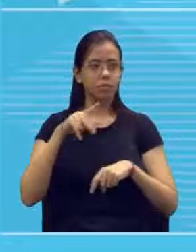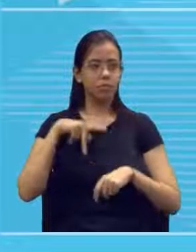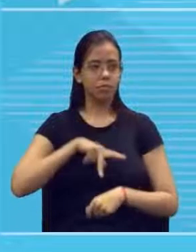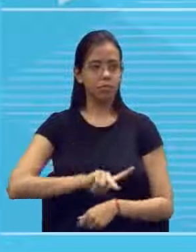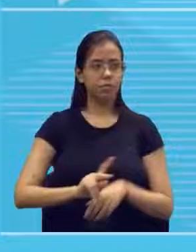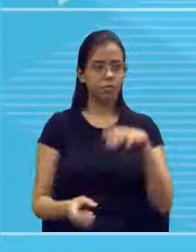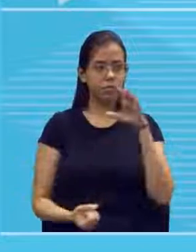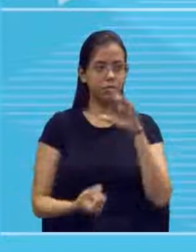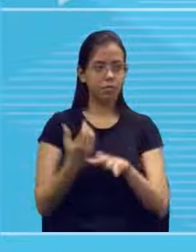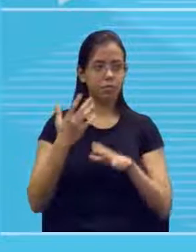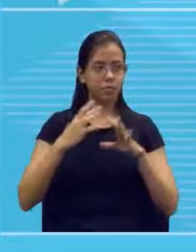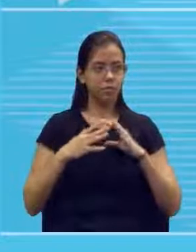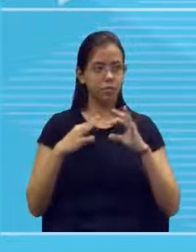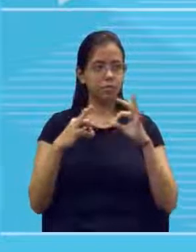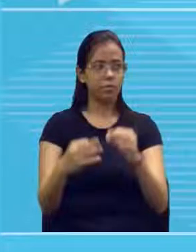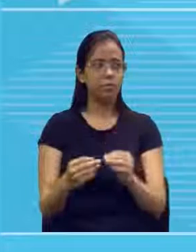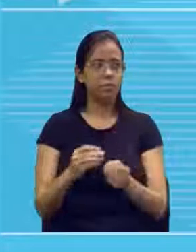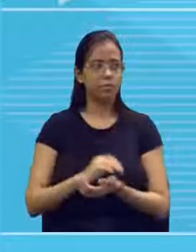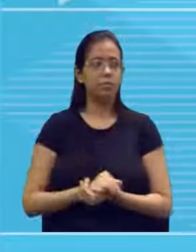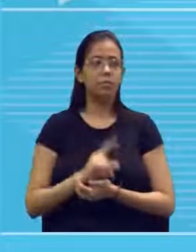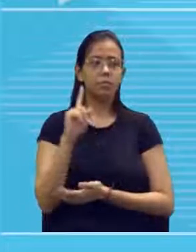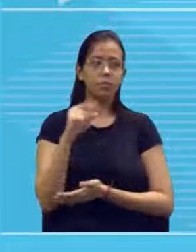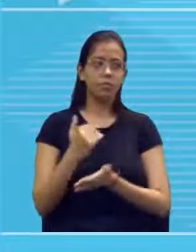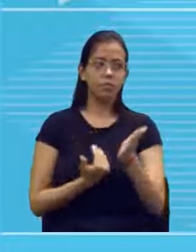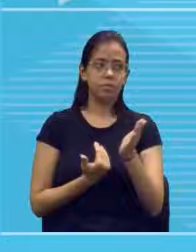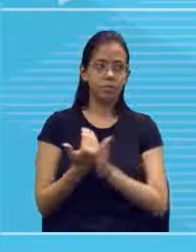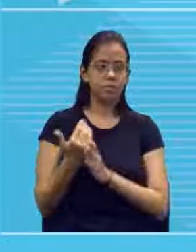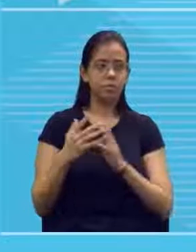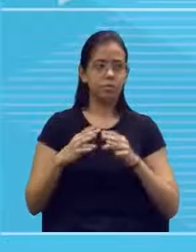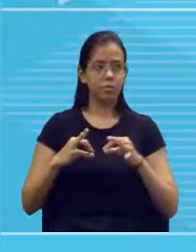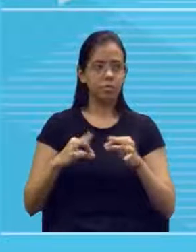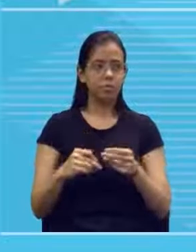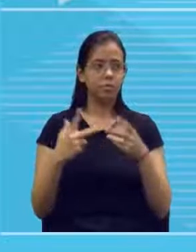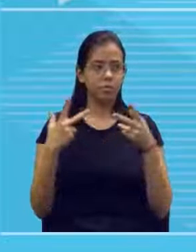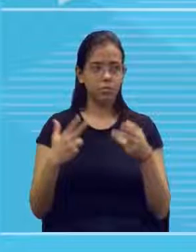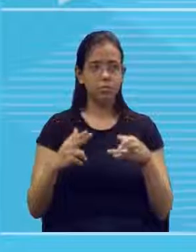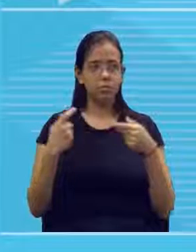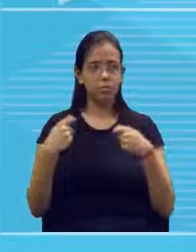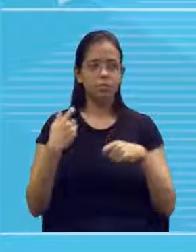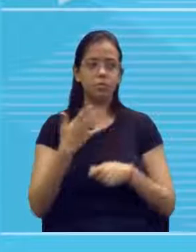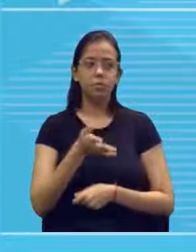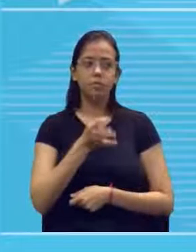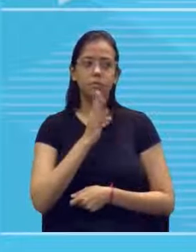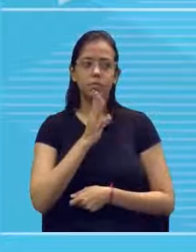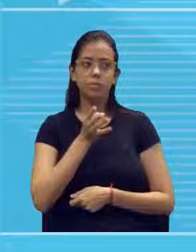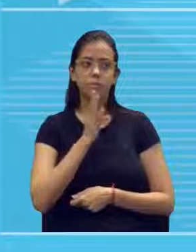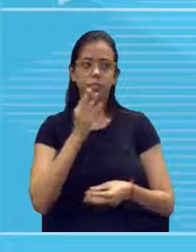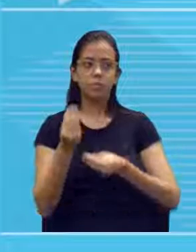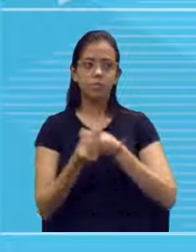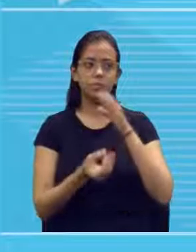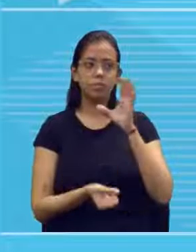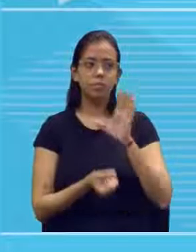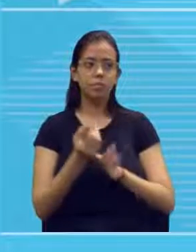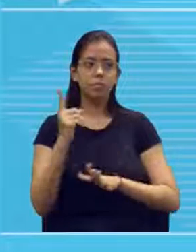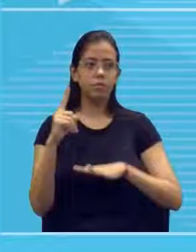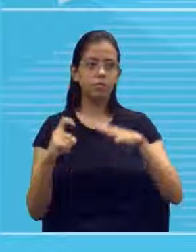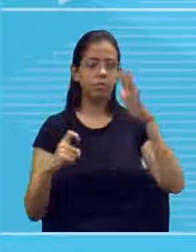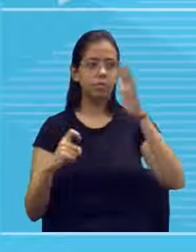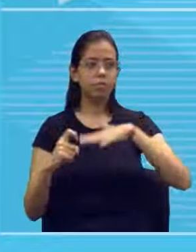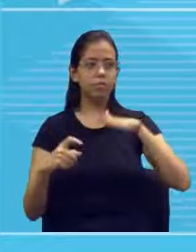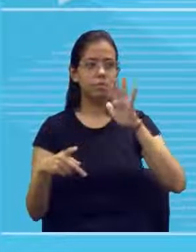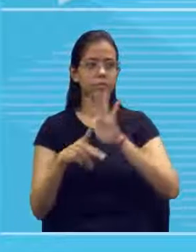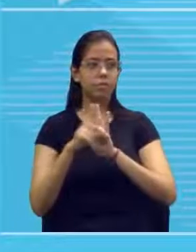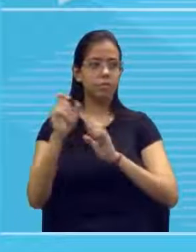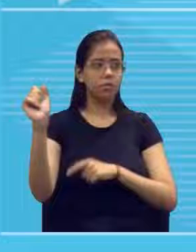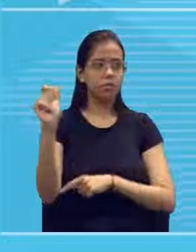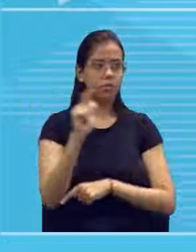que deram origem de tudo é o princípio de tudo assim a conhecer a origem que